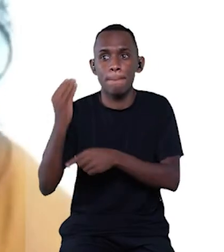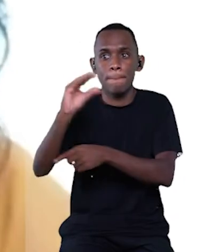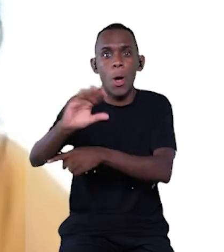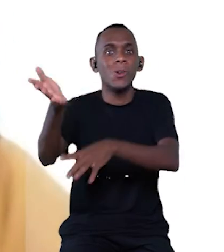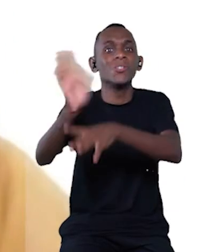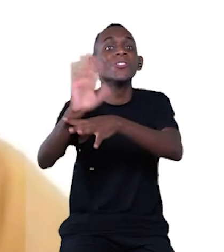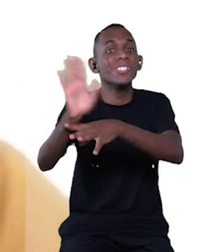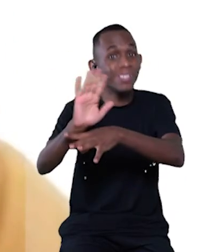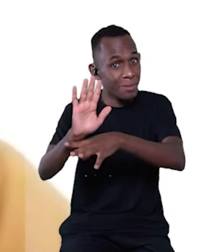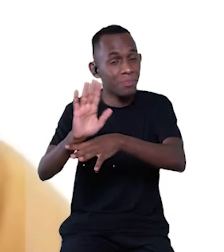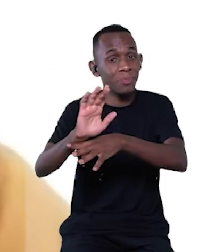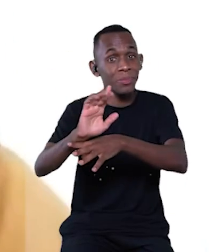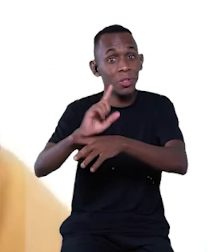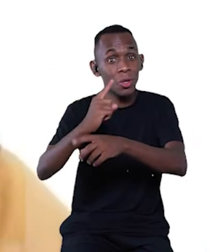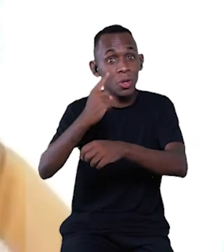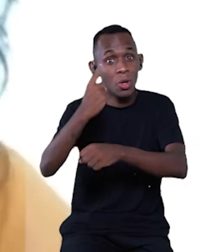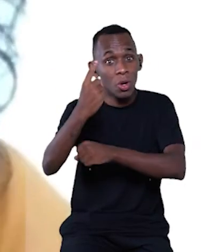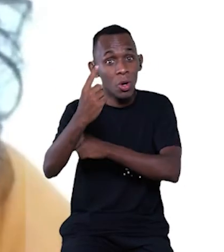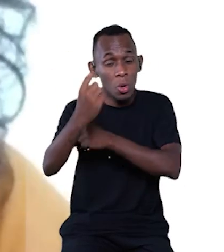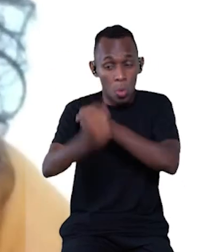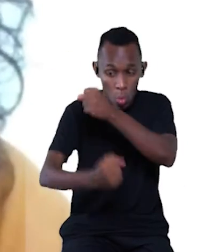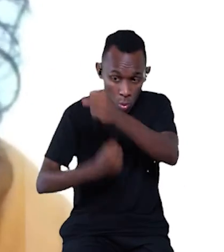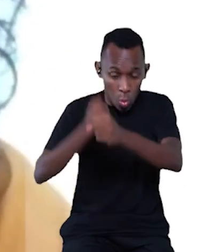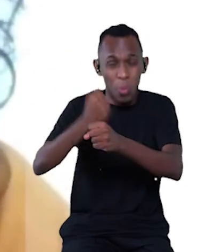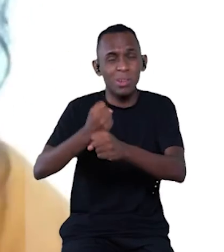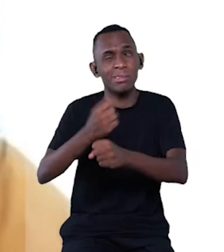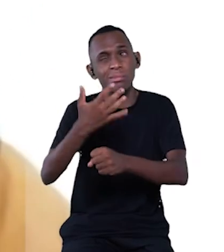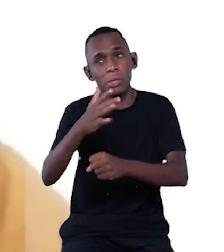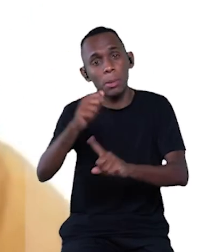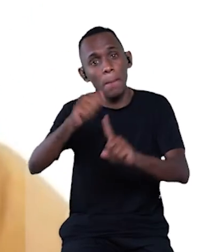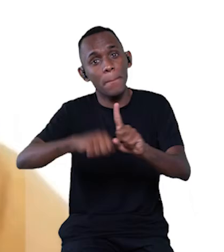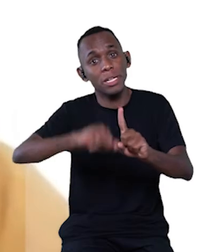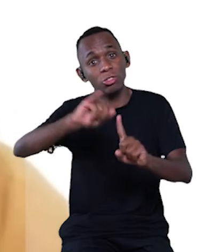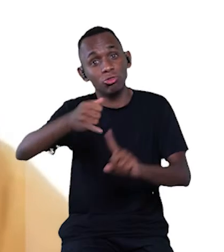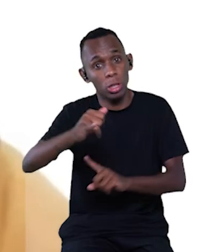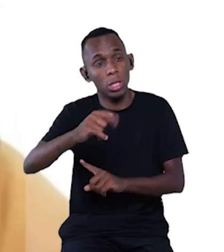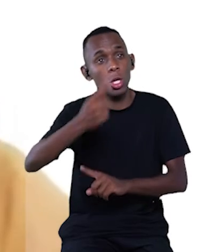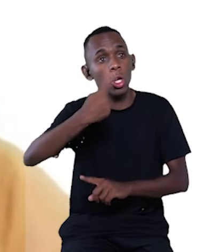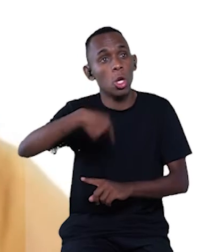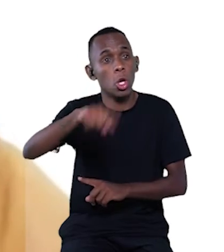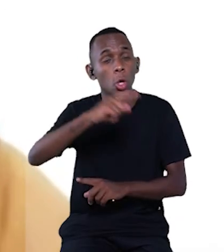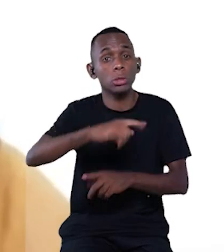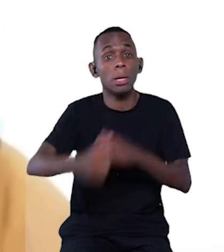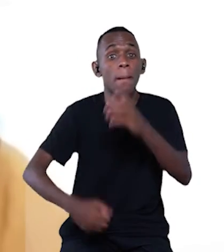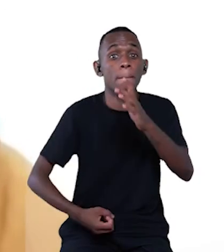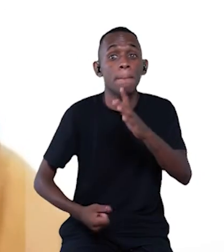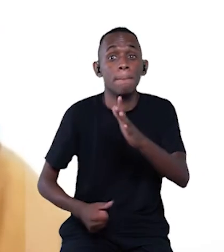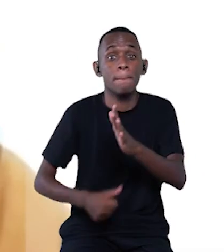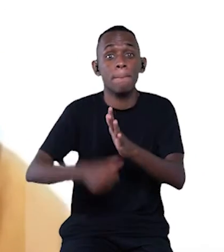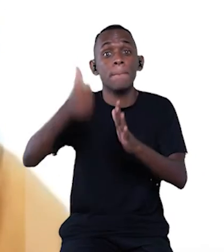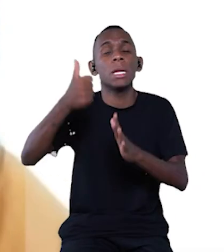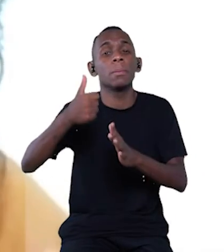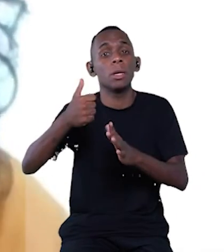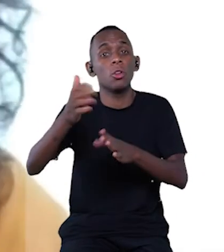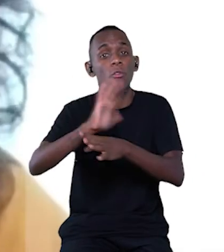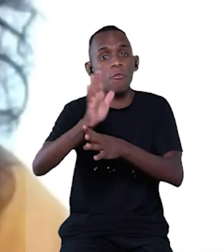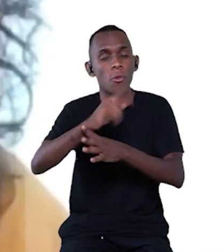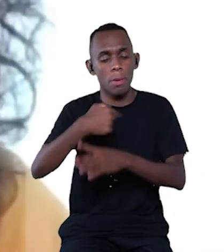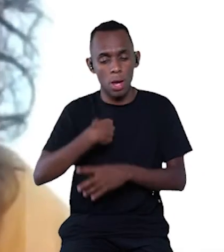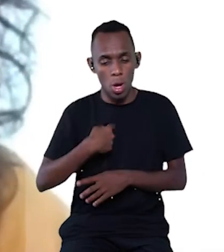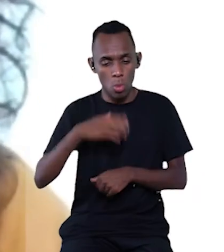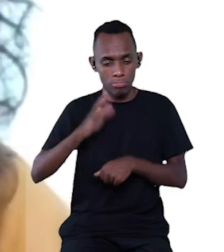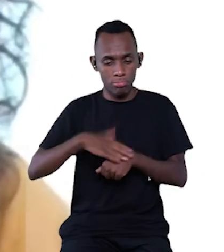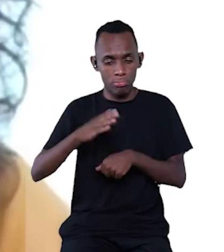nas telas do cinema. E ano que vem, e provavelmente em janeiro, a gente vai rodar o meu primeiro filme